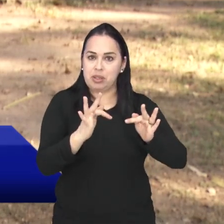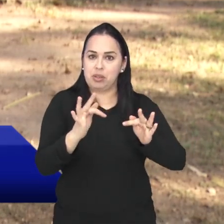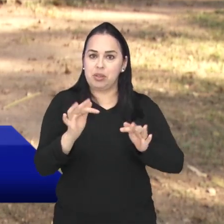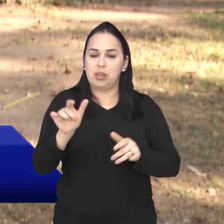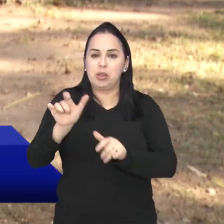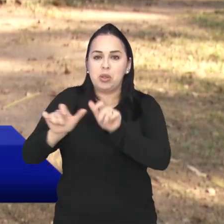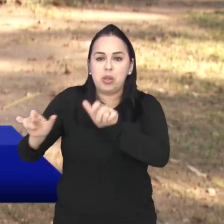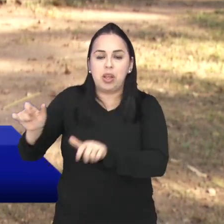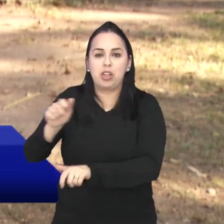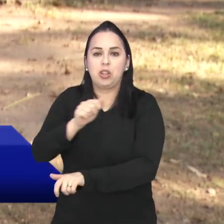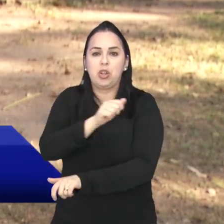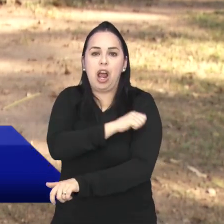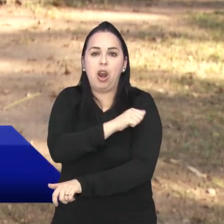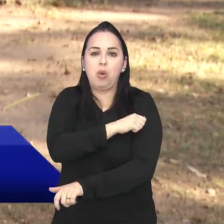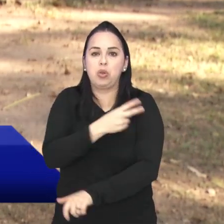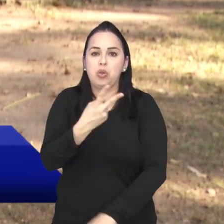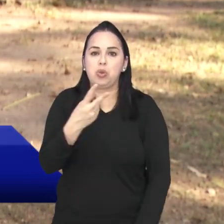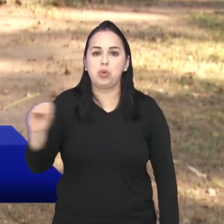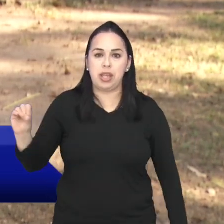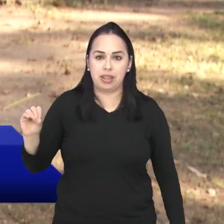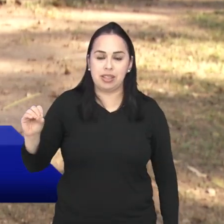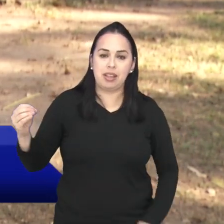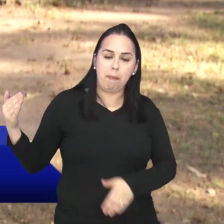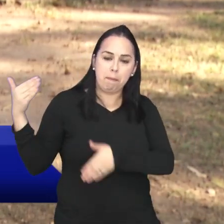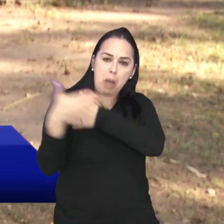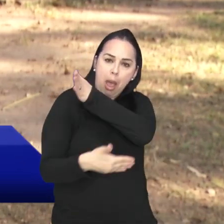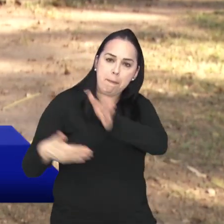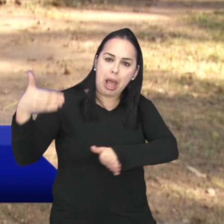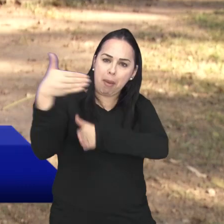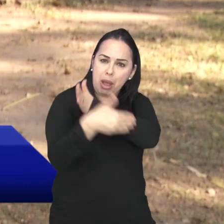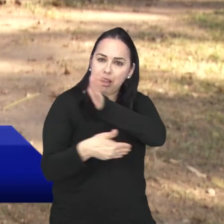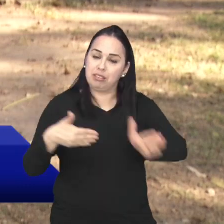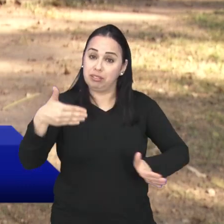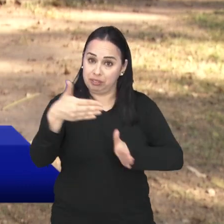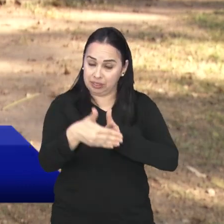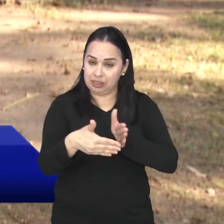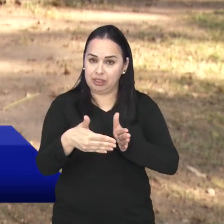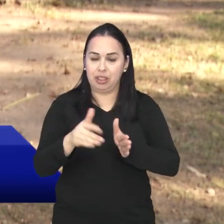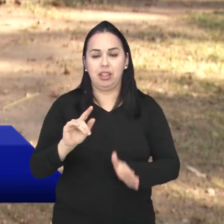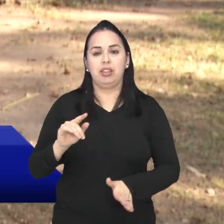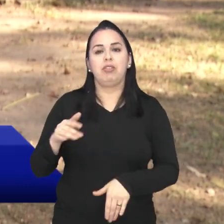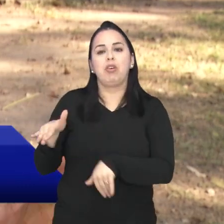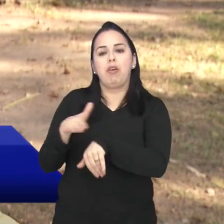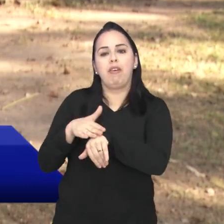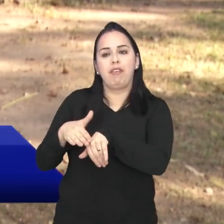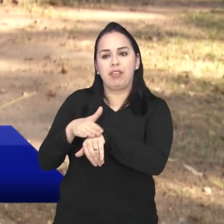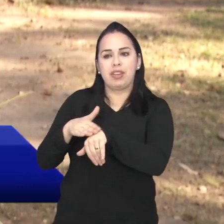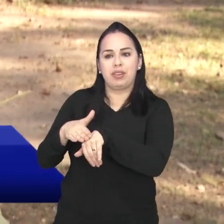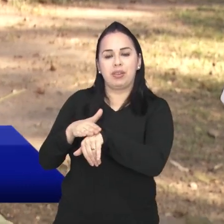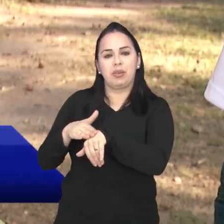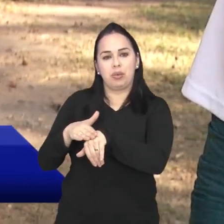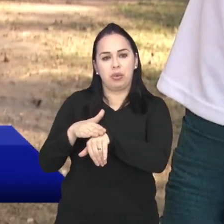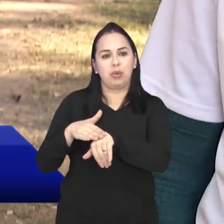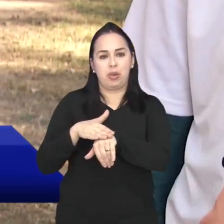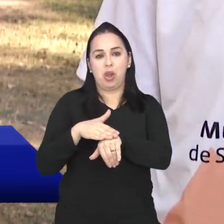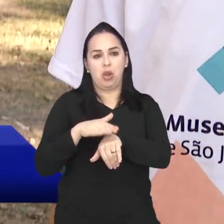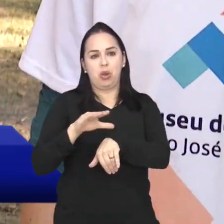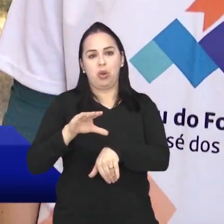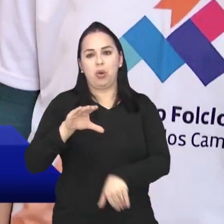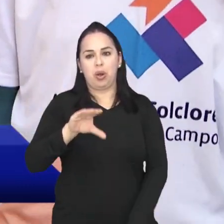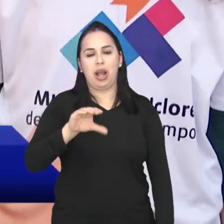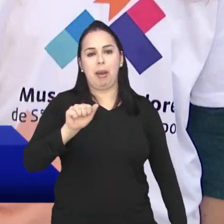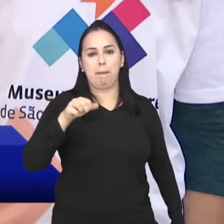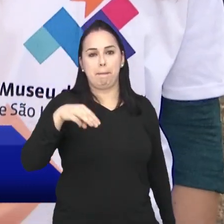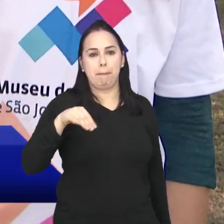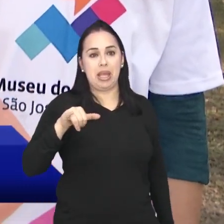receber diariamente 200 crianças das escolas aqui de São José dos Campos. A gente vai conversar com a Camila Rossi,